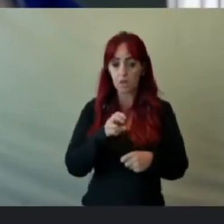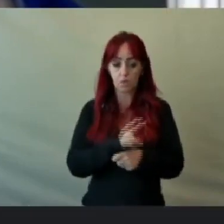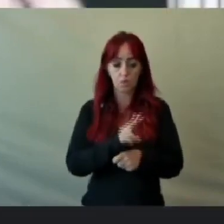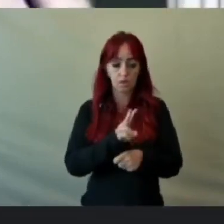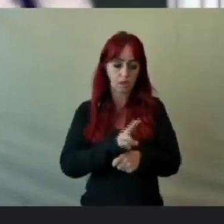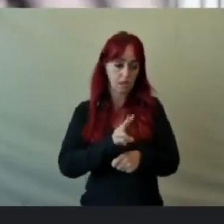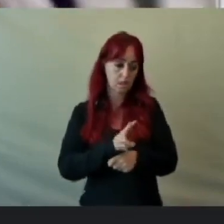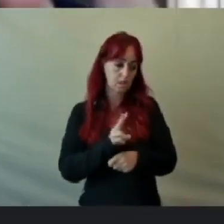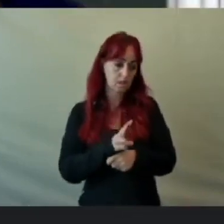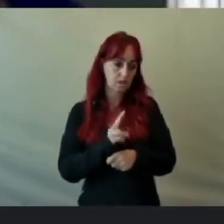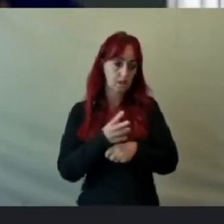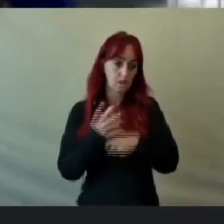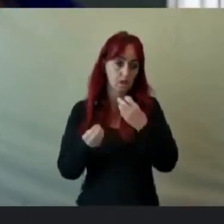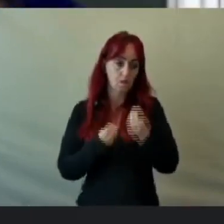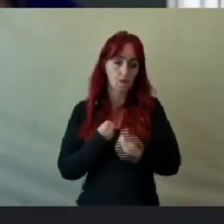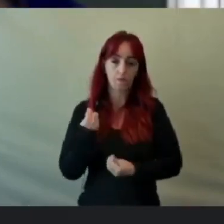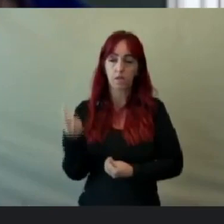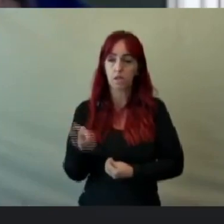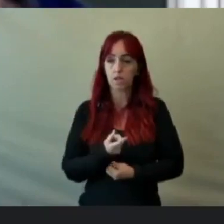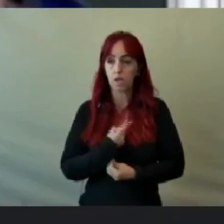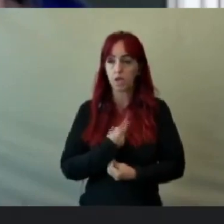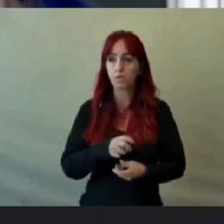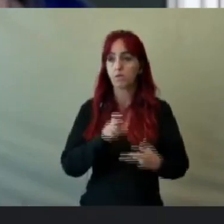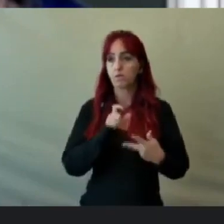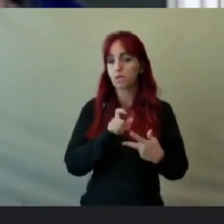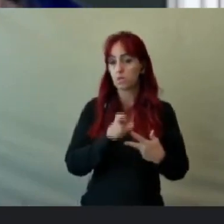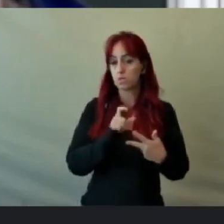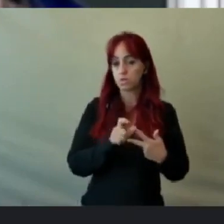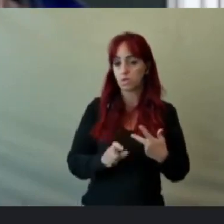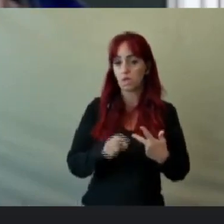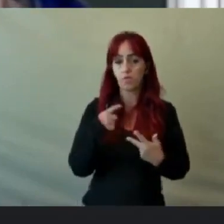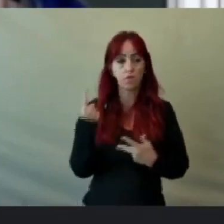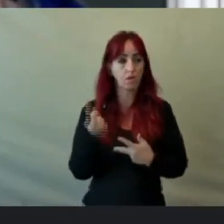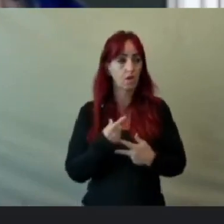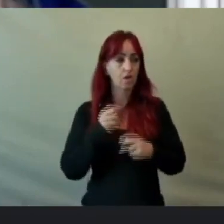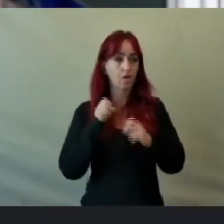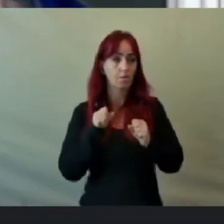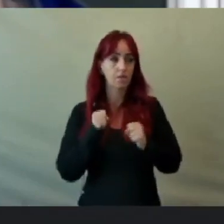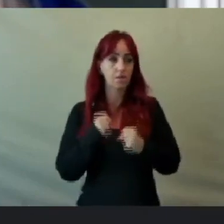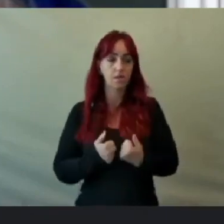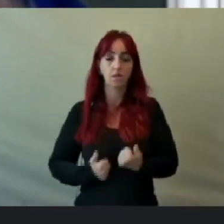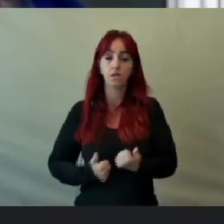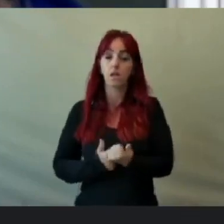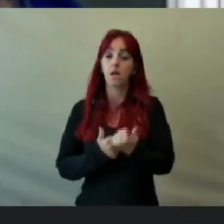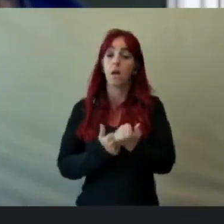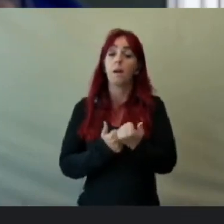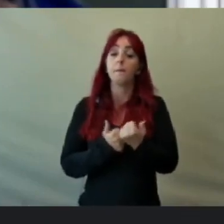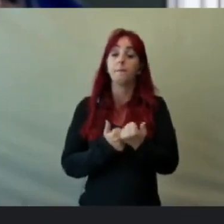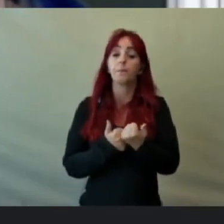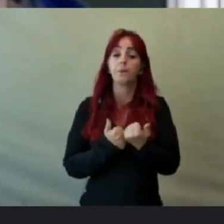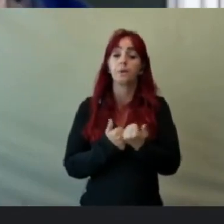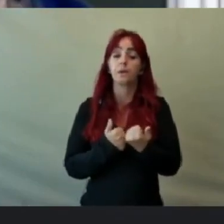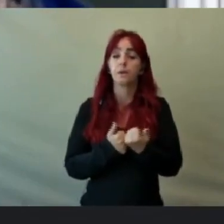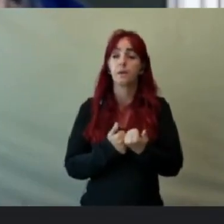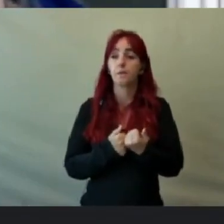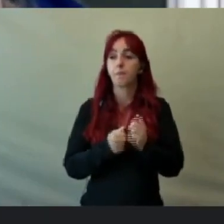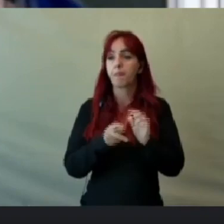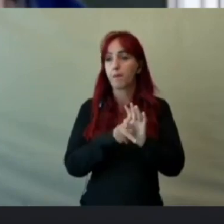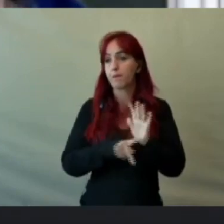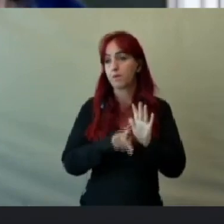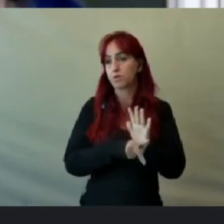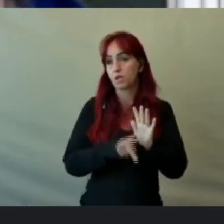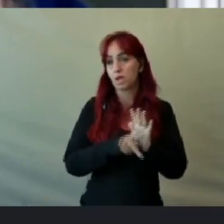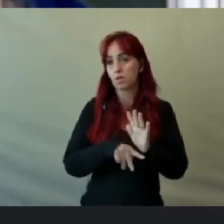executivos nós poderemos nos apoiar com serviços projetos como o senhor bem diz eu entendi muito bem a